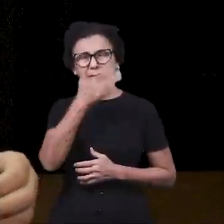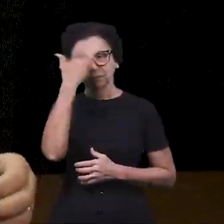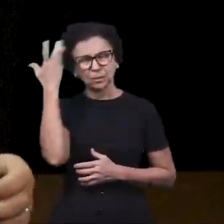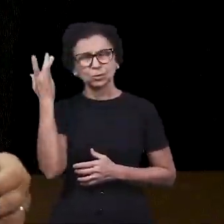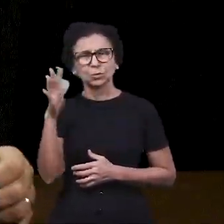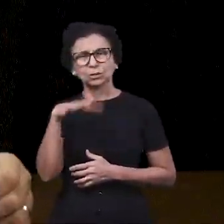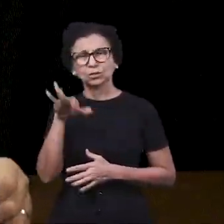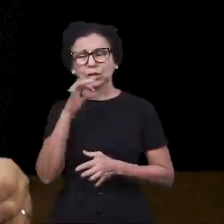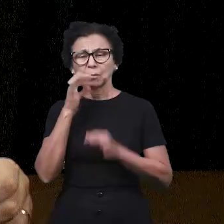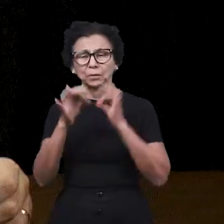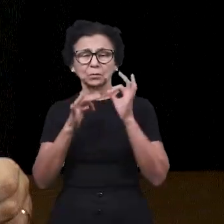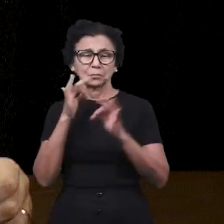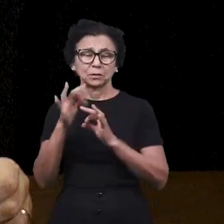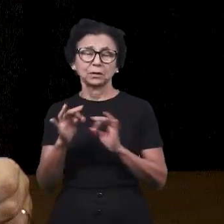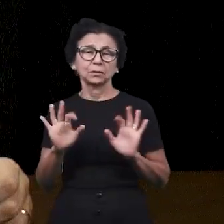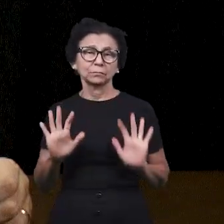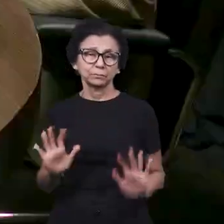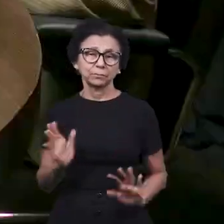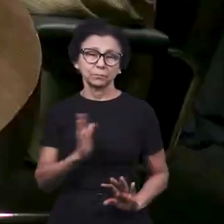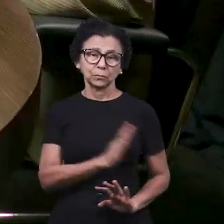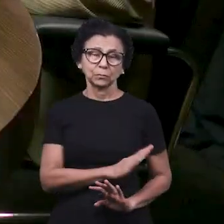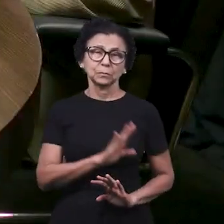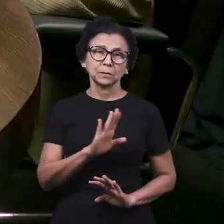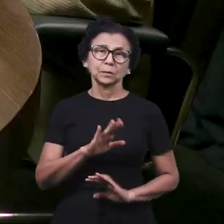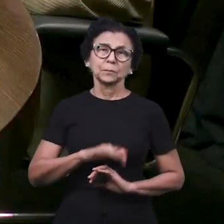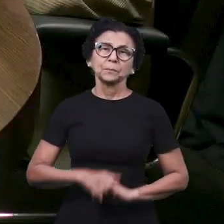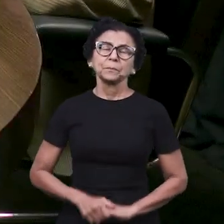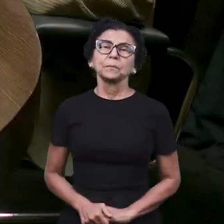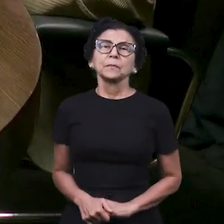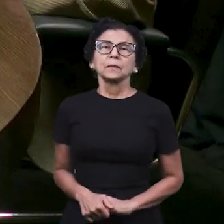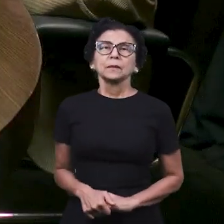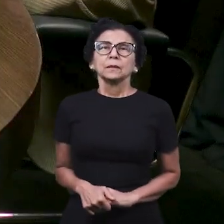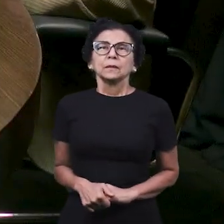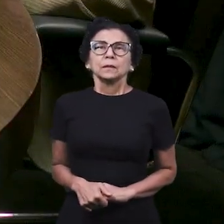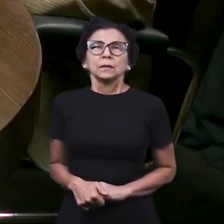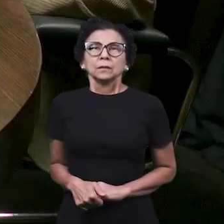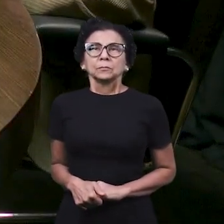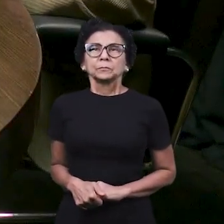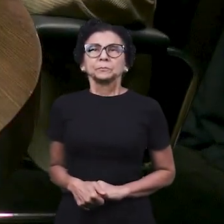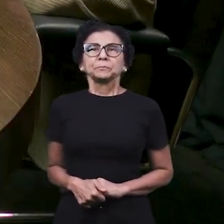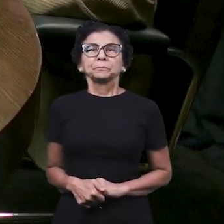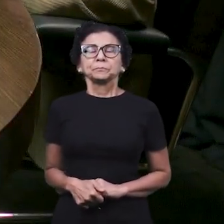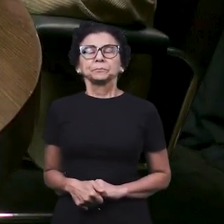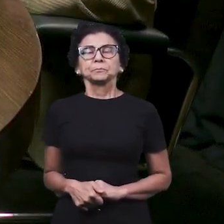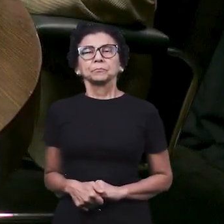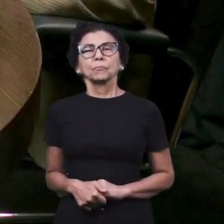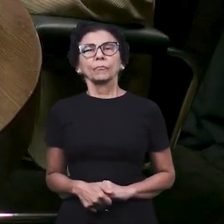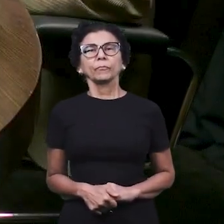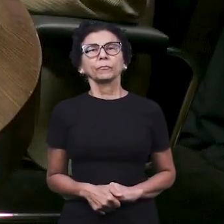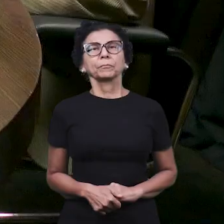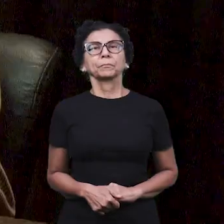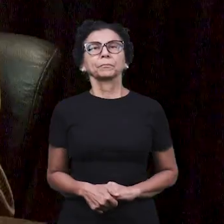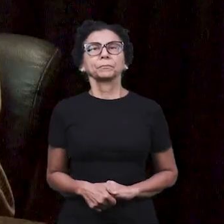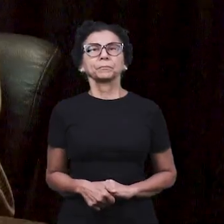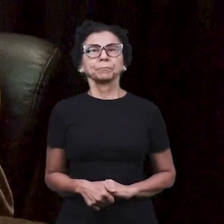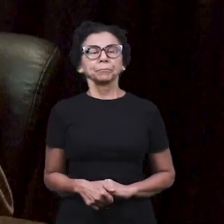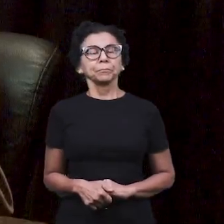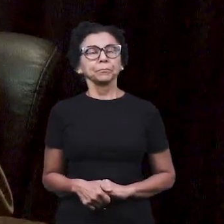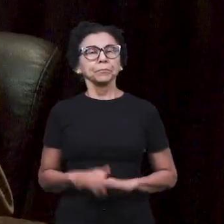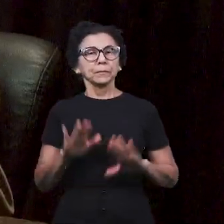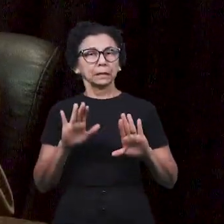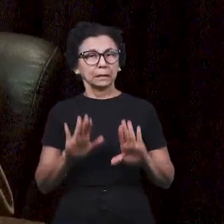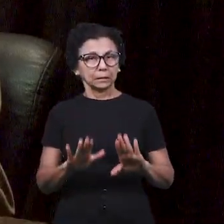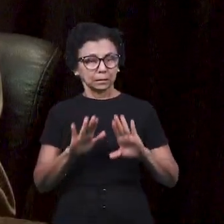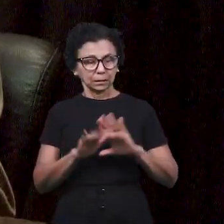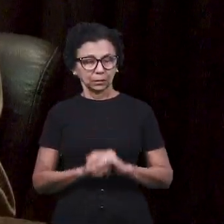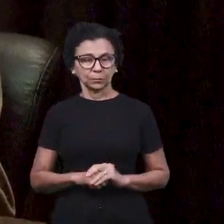que o jovem deve proceder nesse caso? isso. Só completando aquilo que nós falamos anteriormente, a pessoa